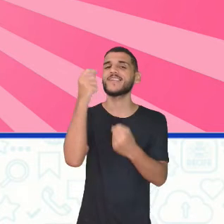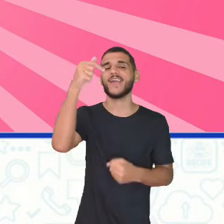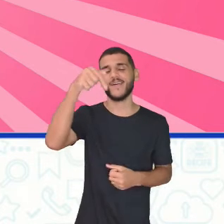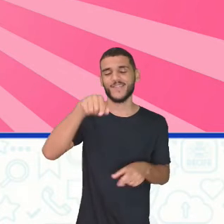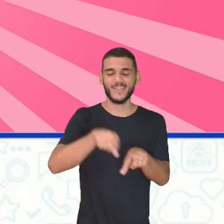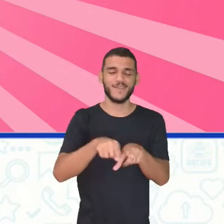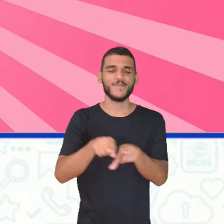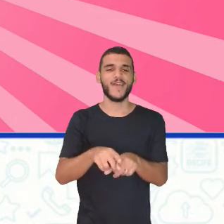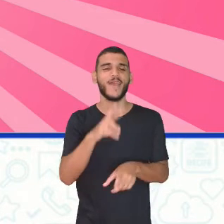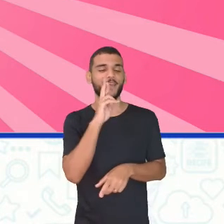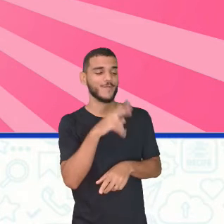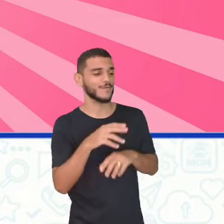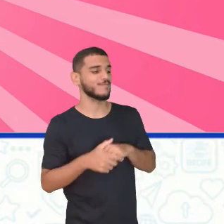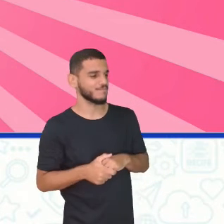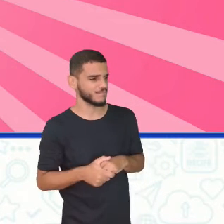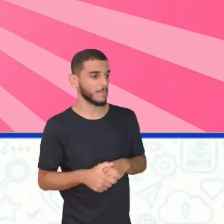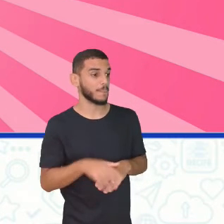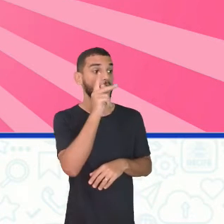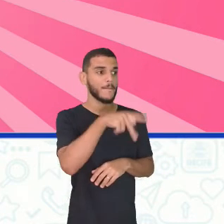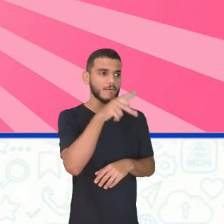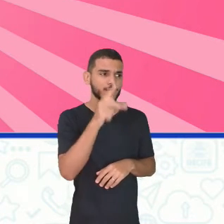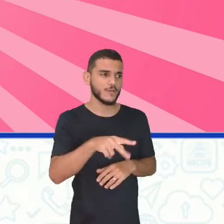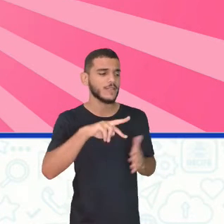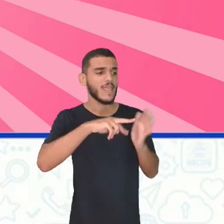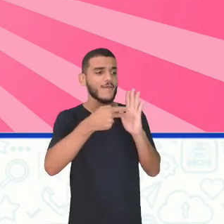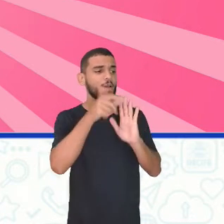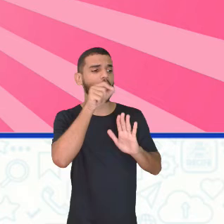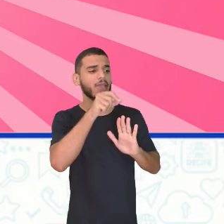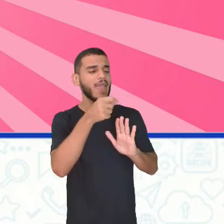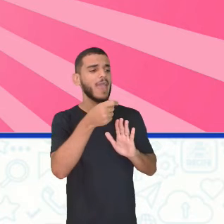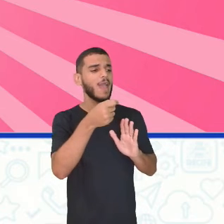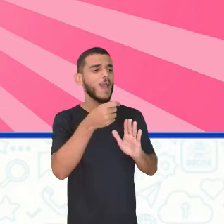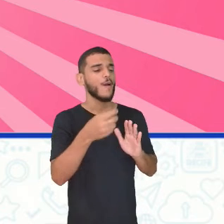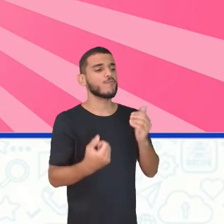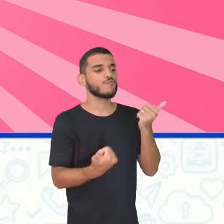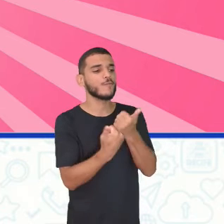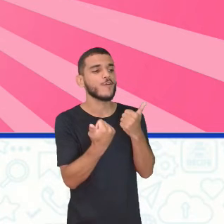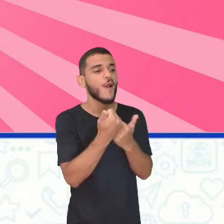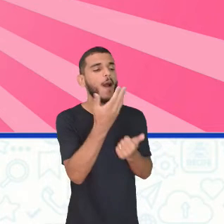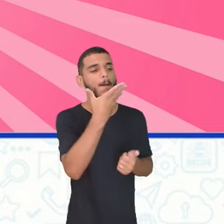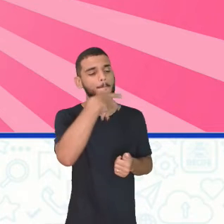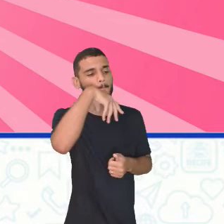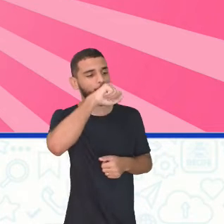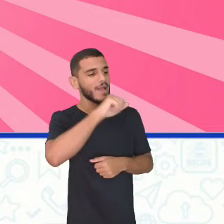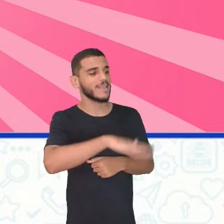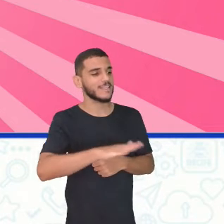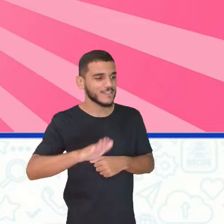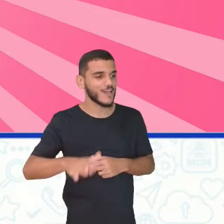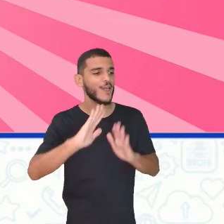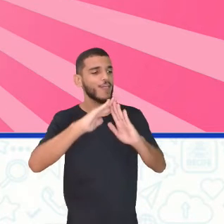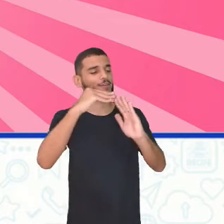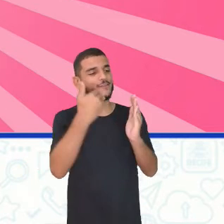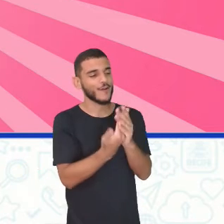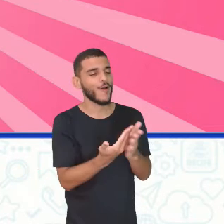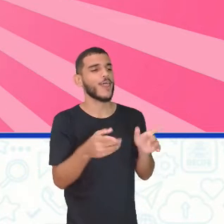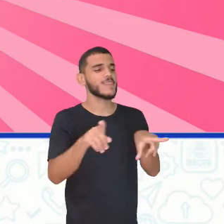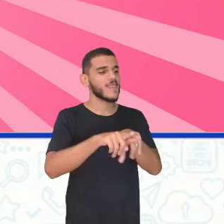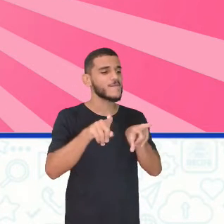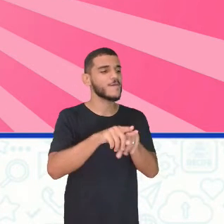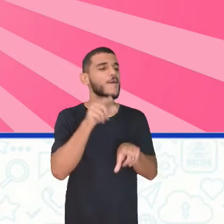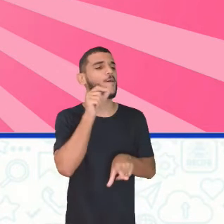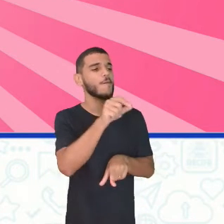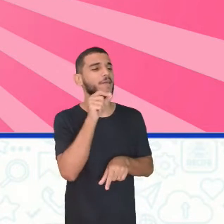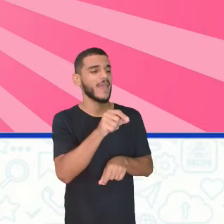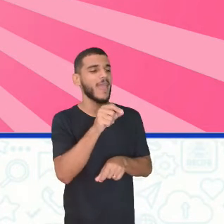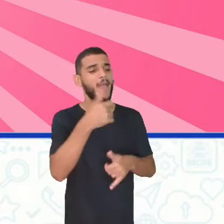Ele responde: os professores são pais de crianças na escola e também querem vê-las brincando ao